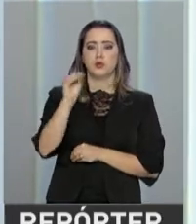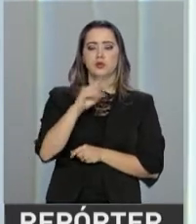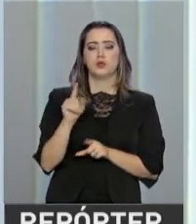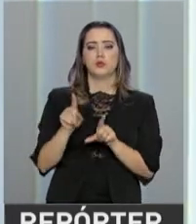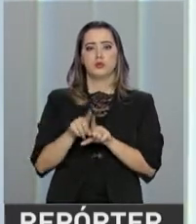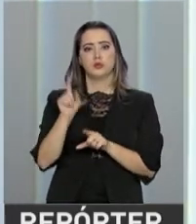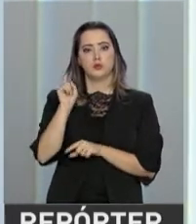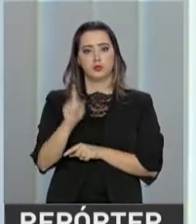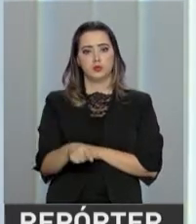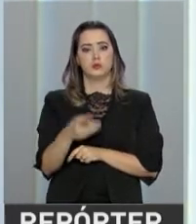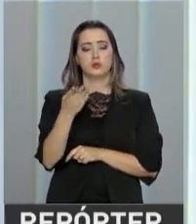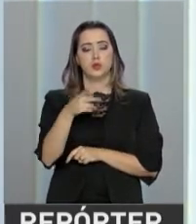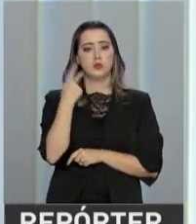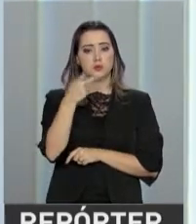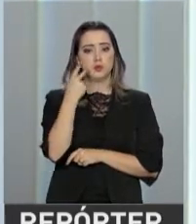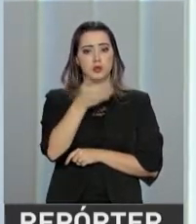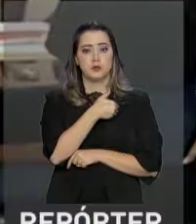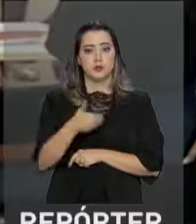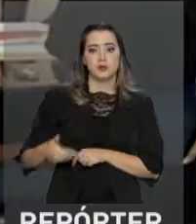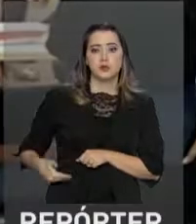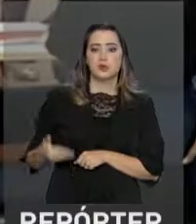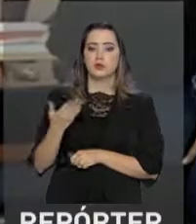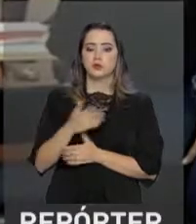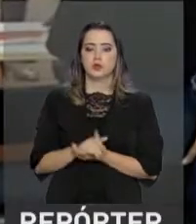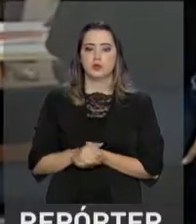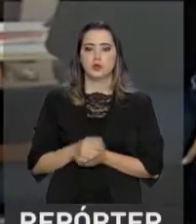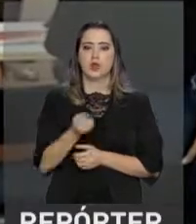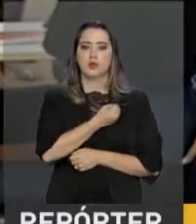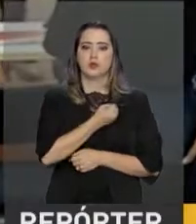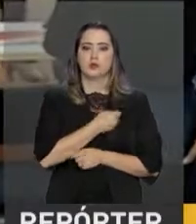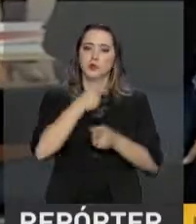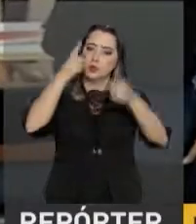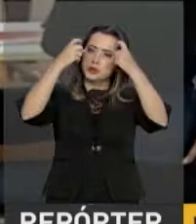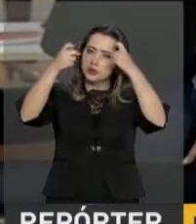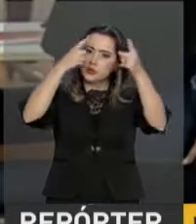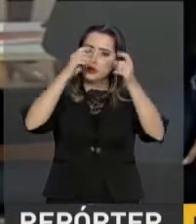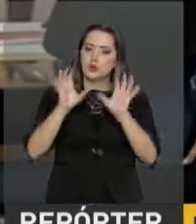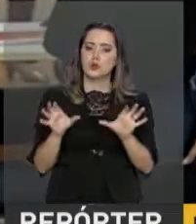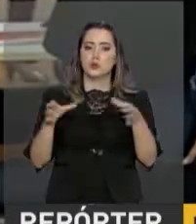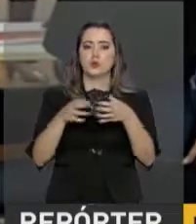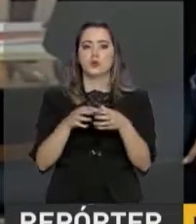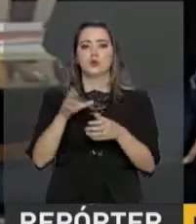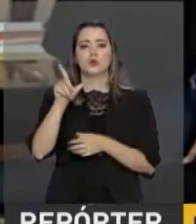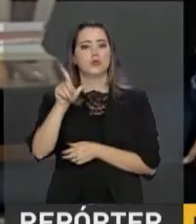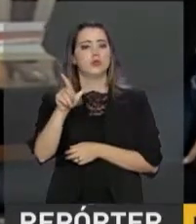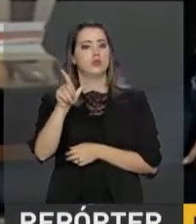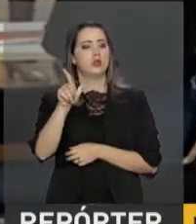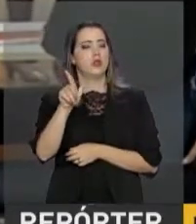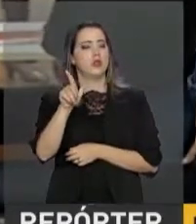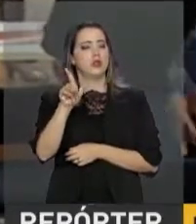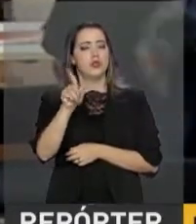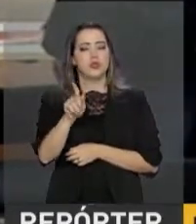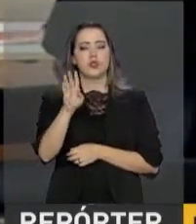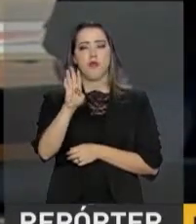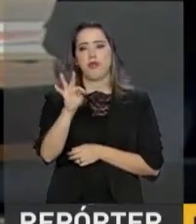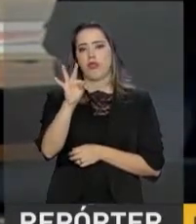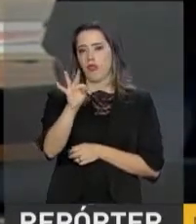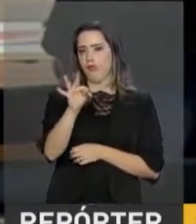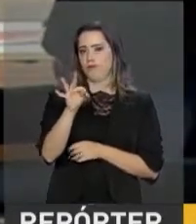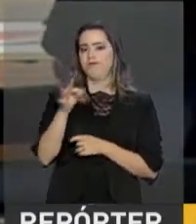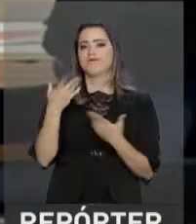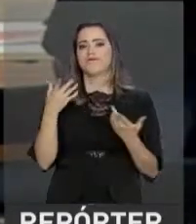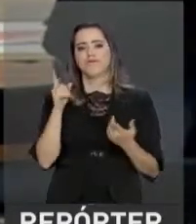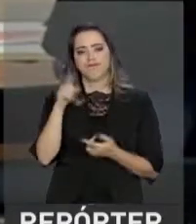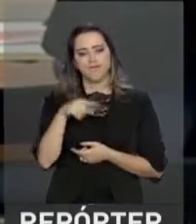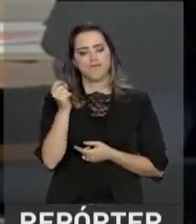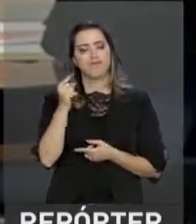a essa política pública. Os números da violência contra a população LGBT assustam. No ano